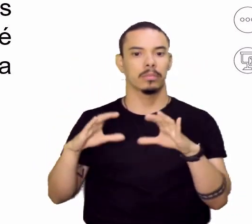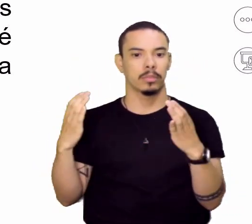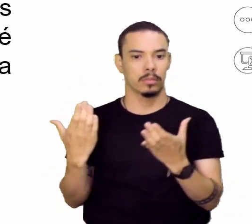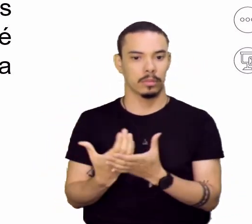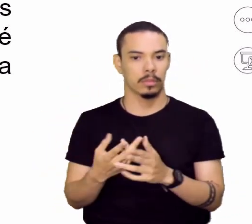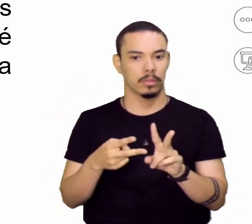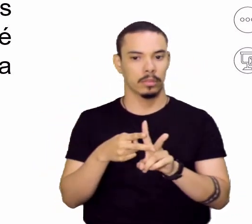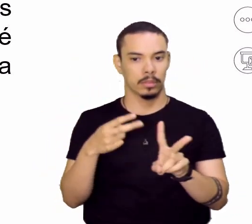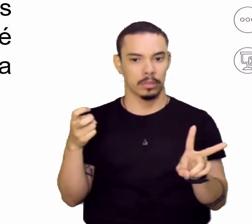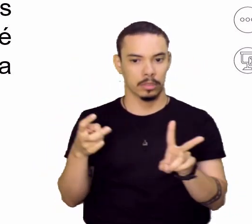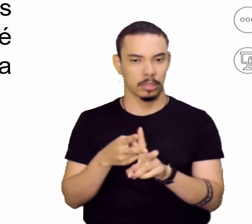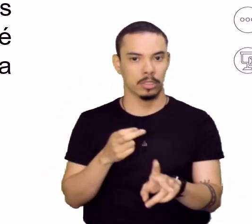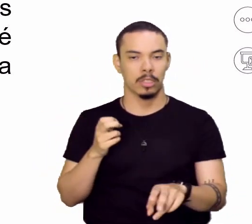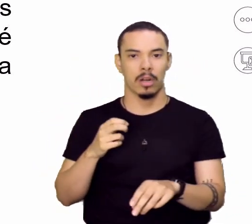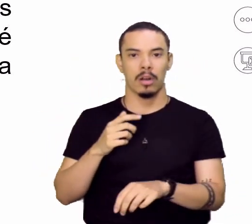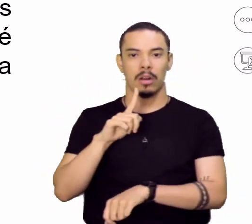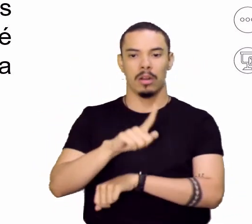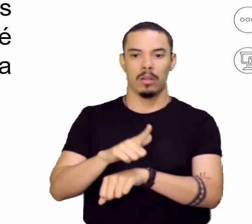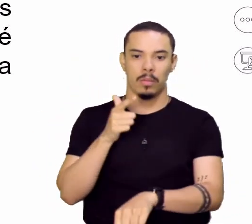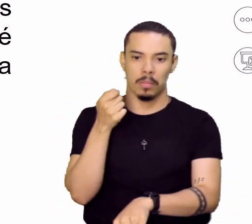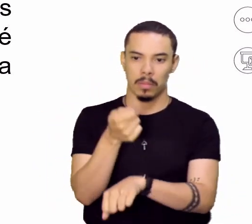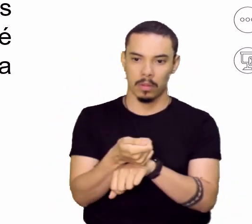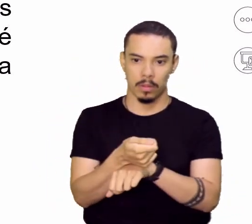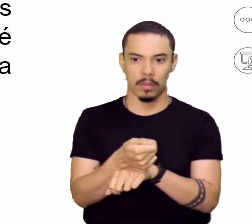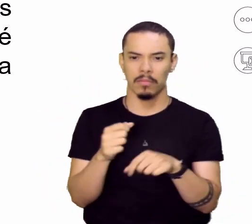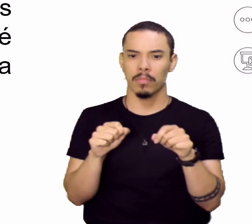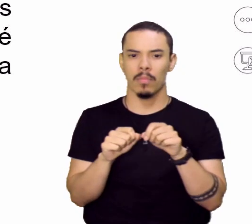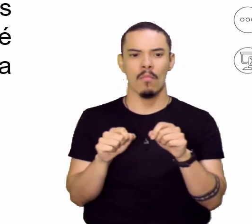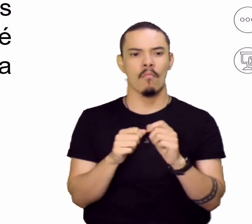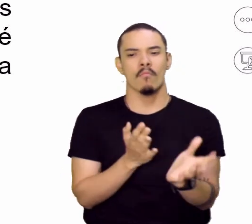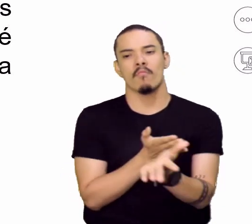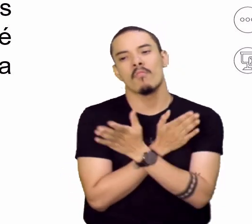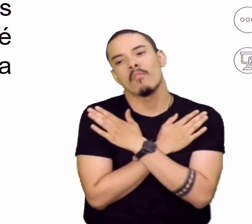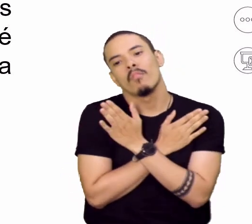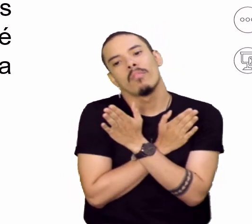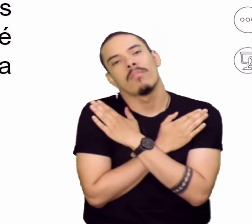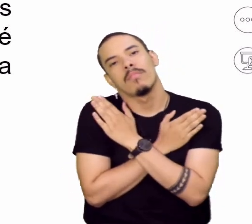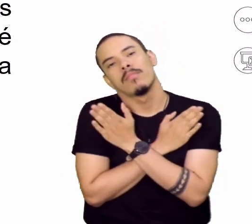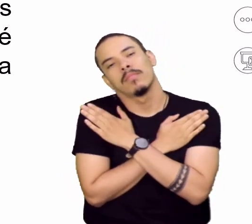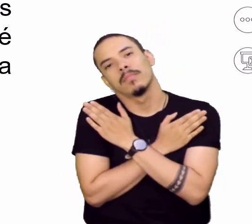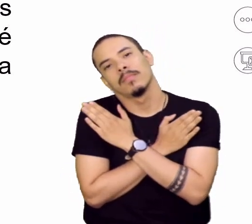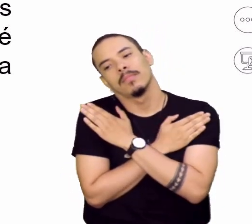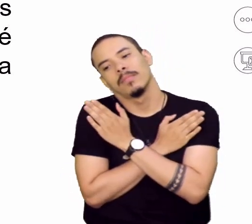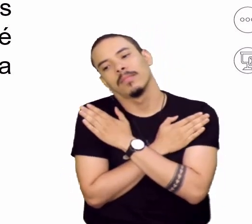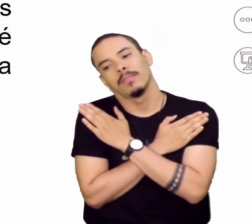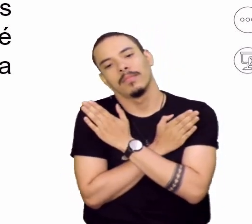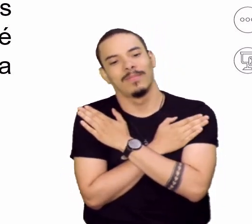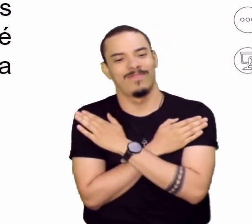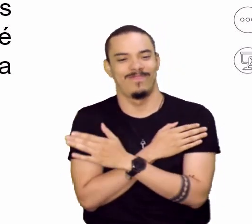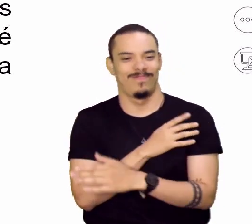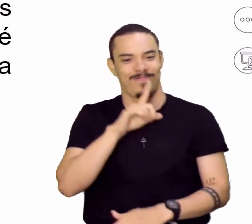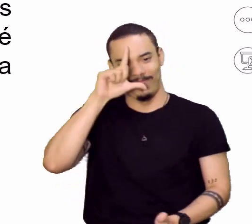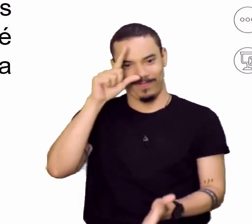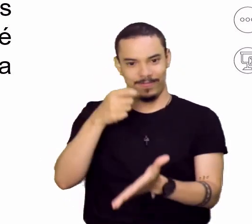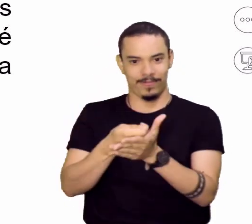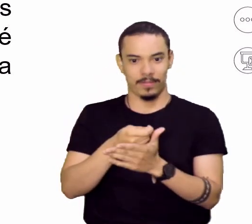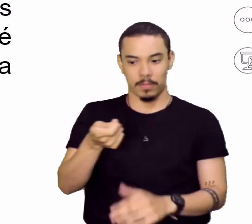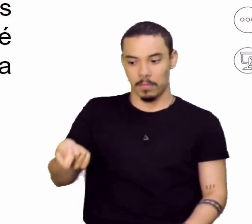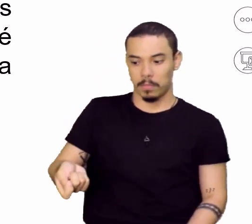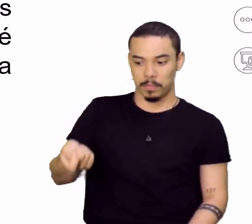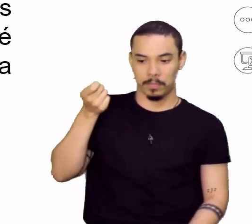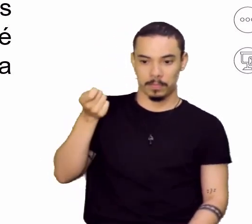comunidade, quilombola, etc. Sem fazer nada, tá aí. Você tá estático e decide